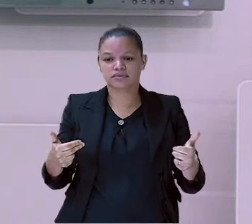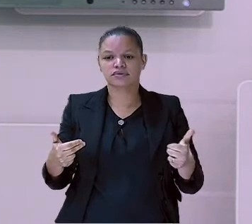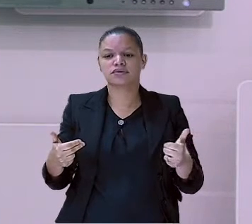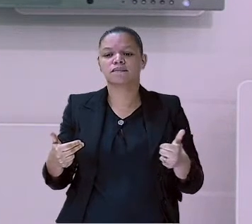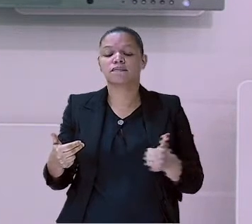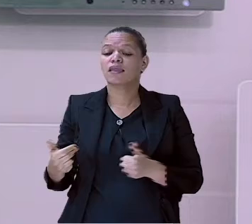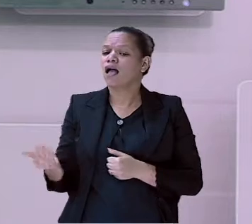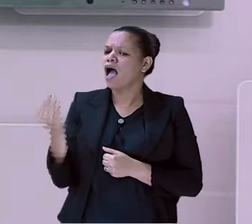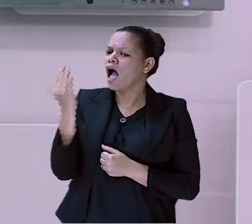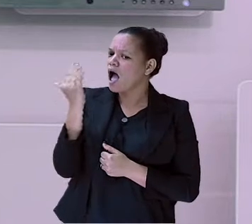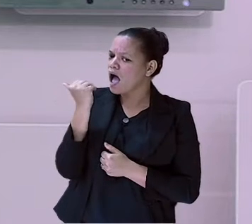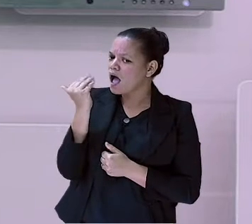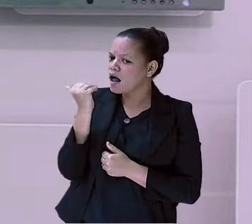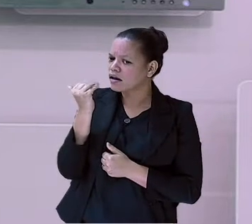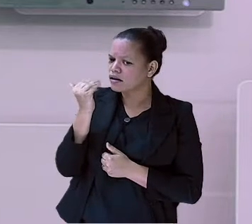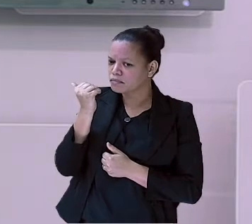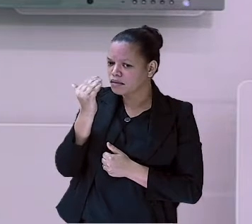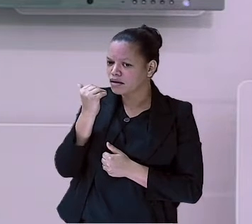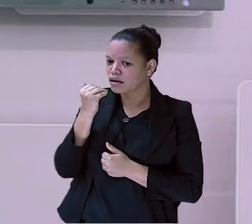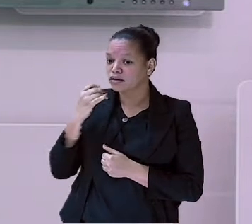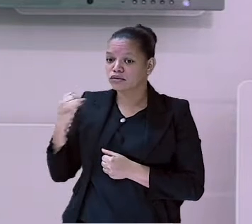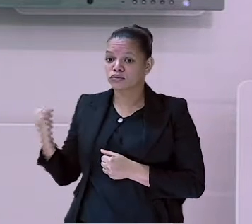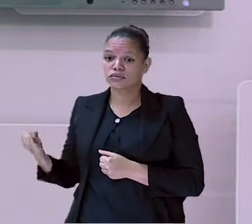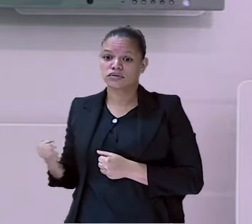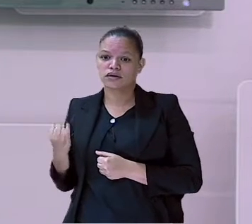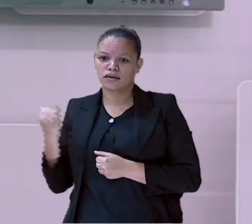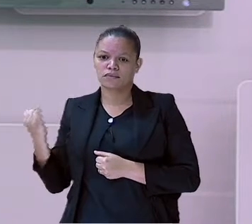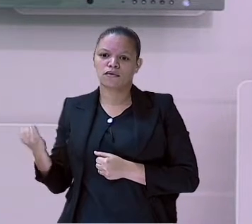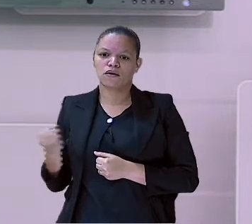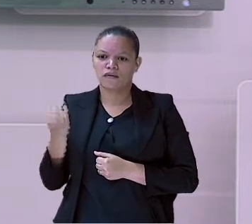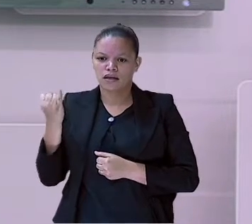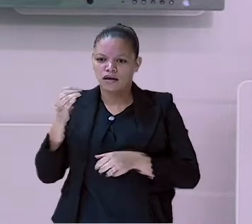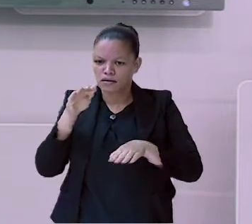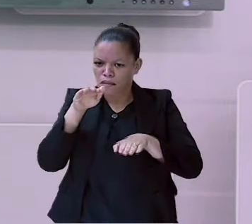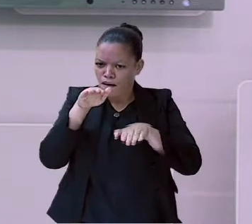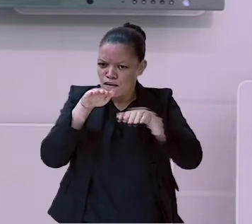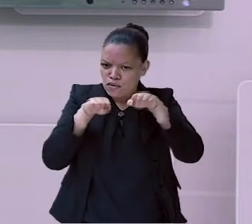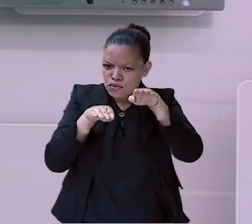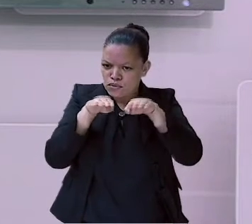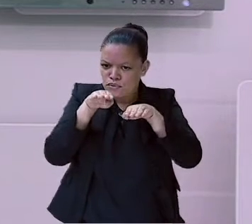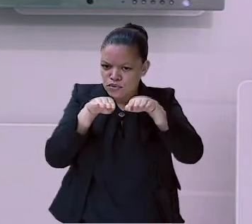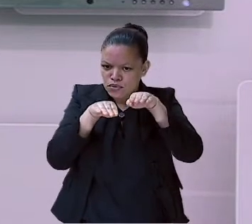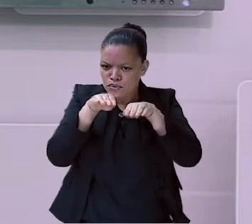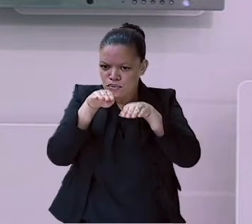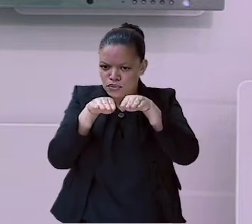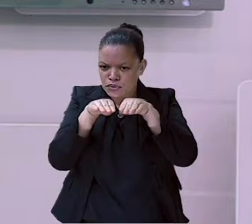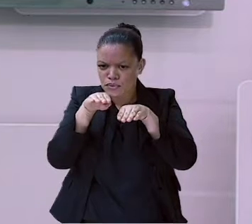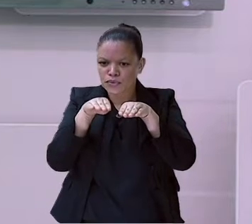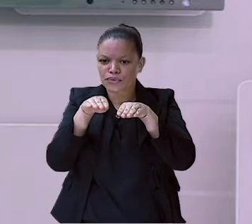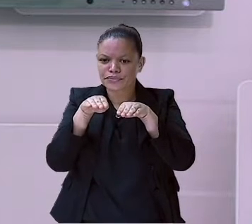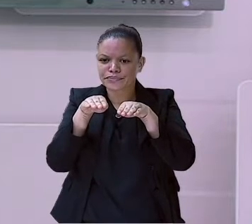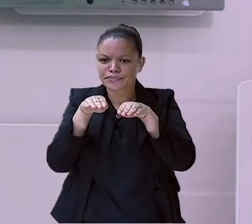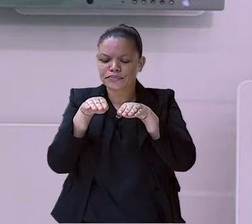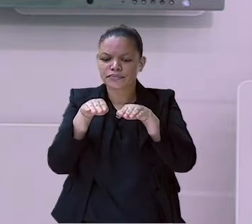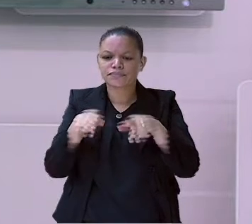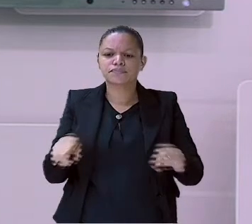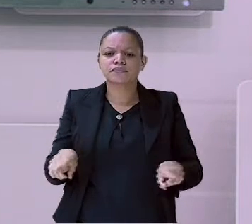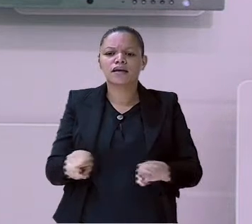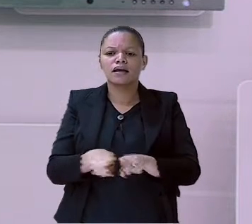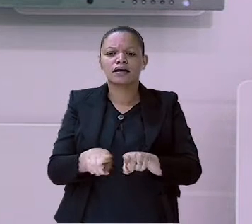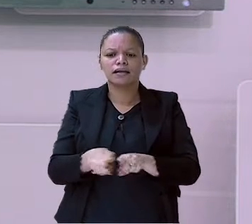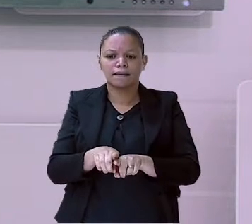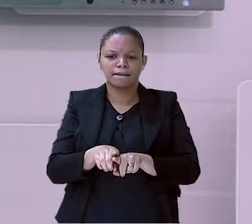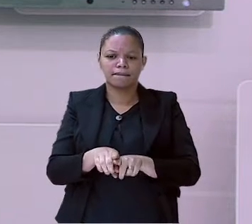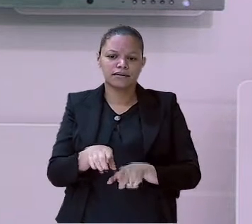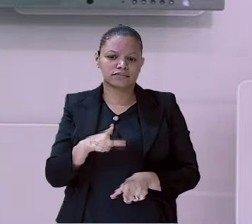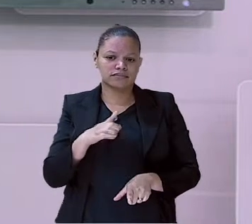são alimentos considerados reguladores. Temos aqui também, terminando ali a última